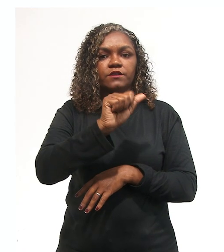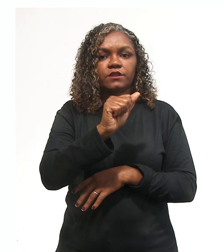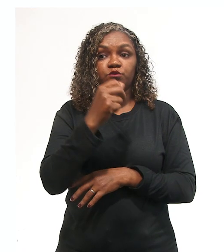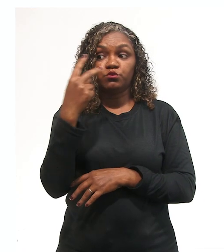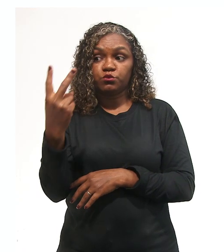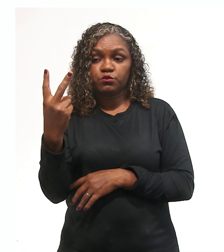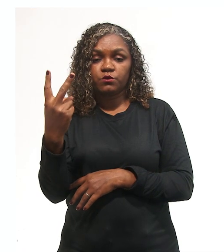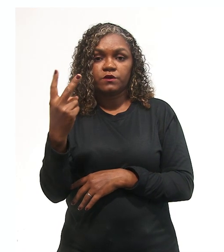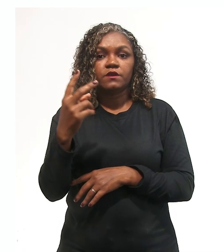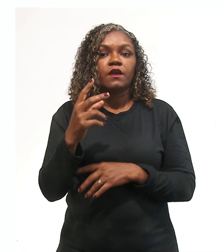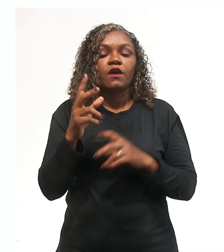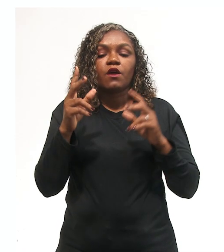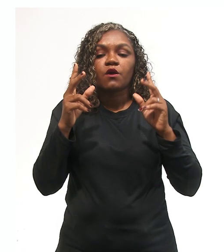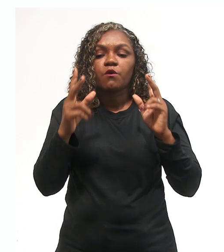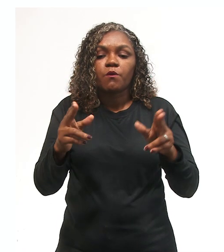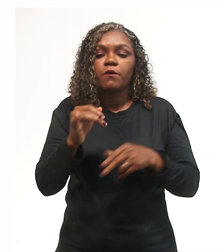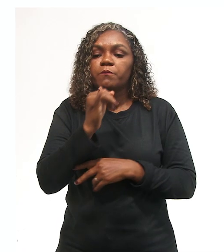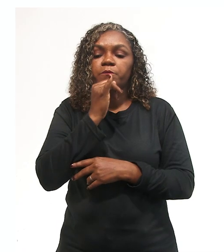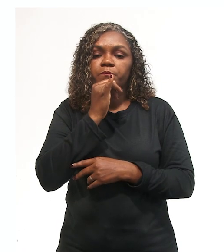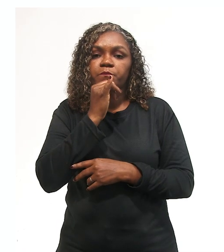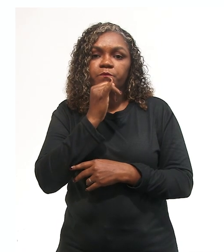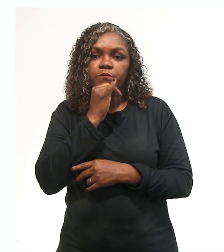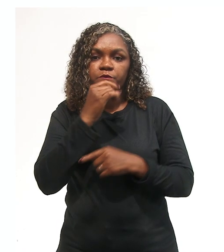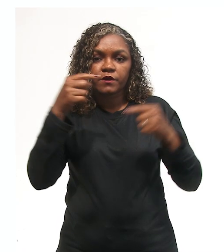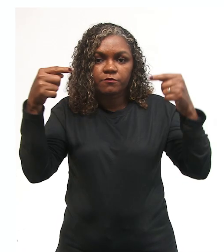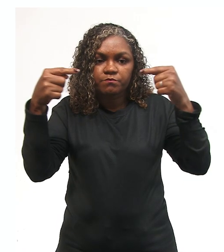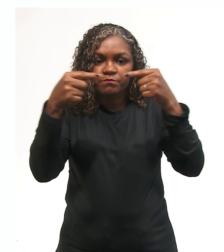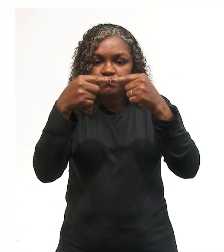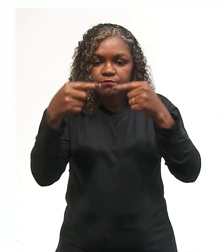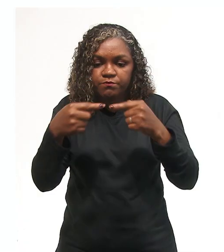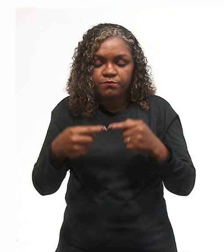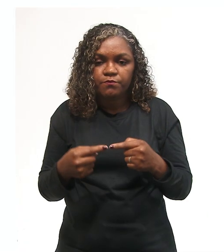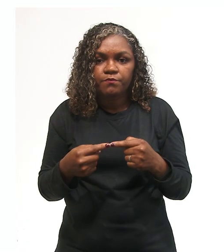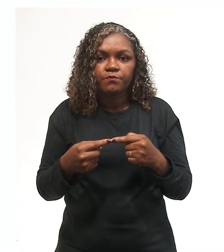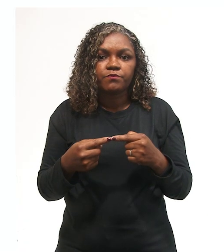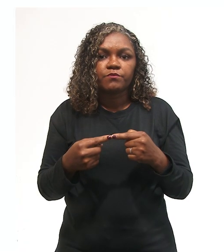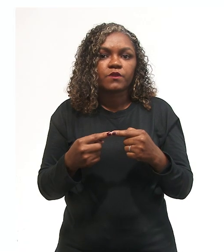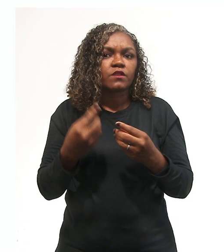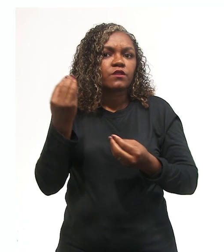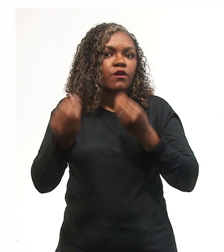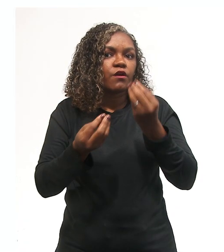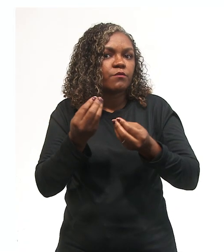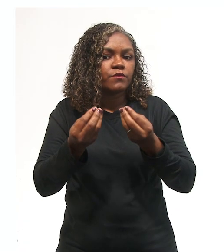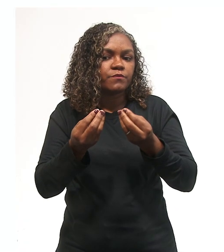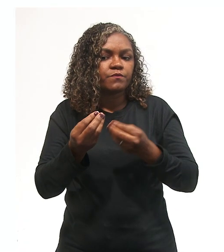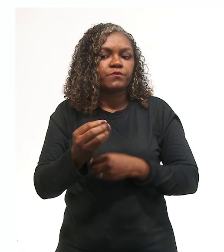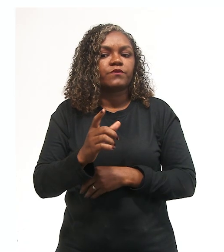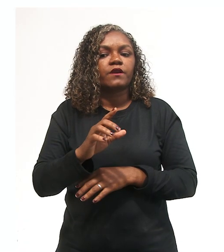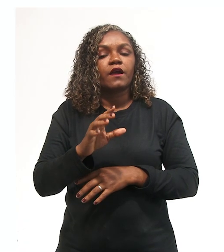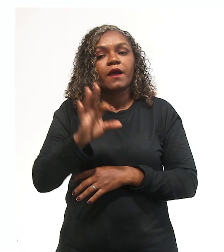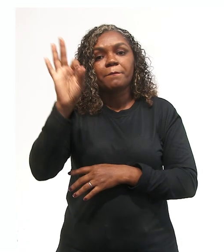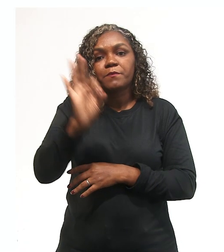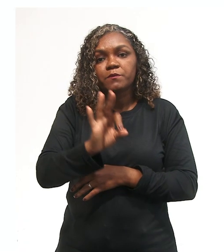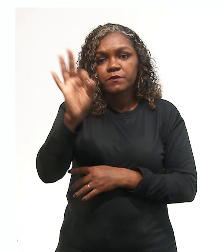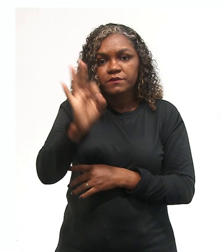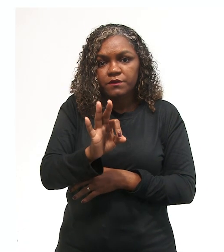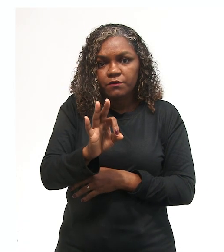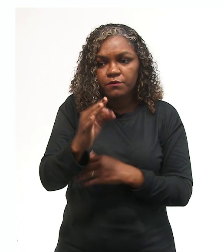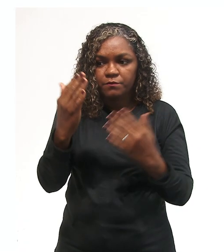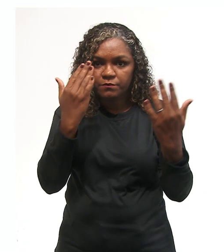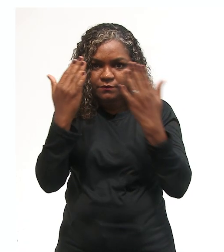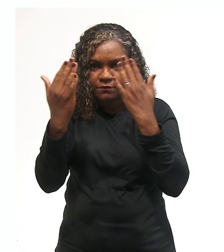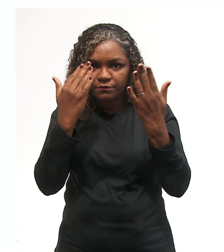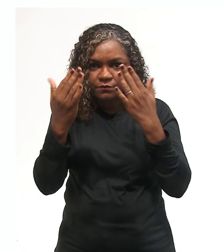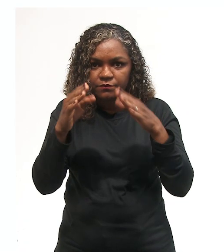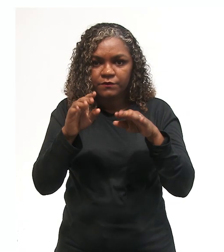com os tempos a elas referidos reduzidos à mesma unidade. Então, o que a gente vai ter? Questão de proporcionalidade, como a gente viu na